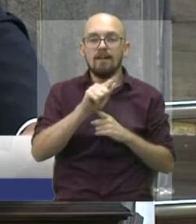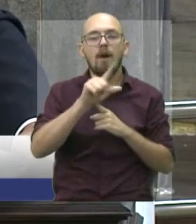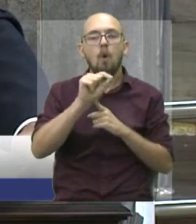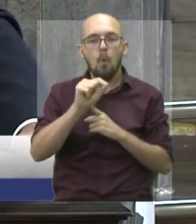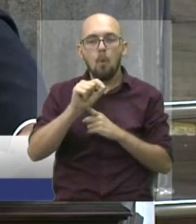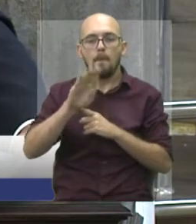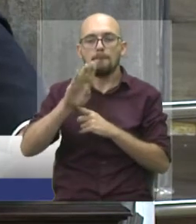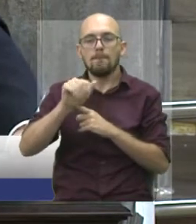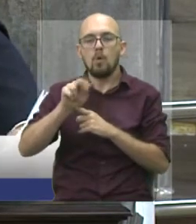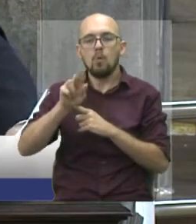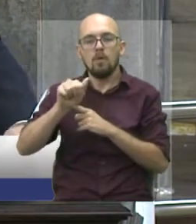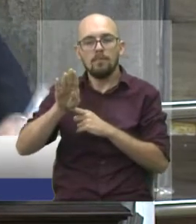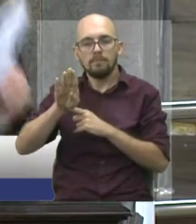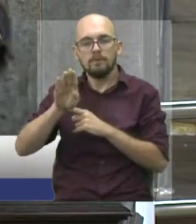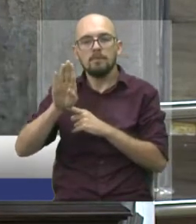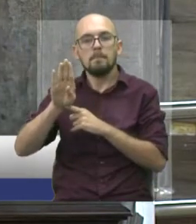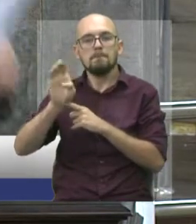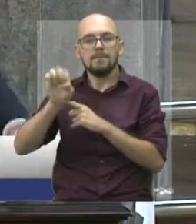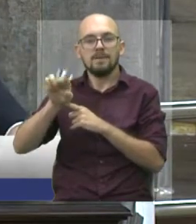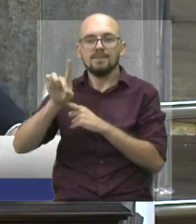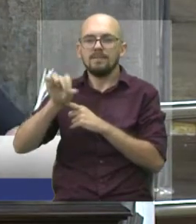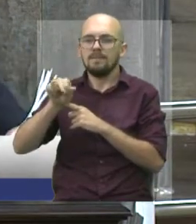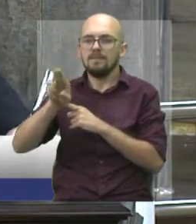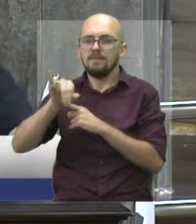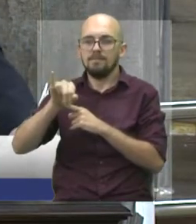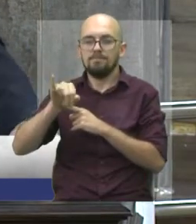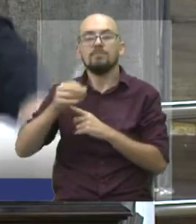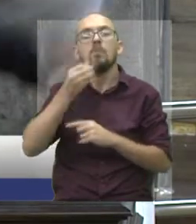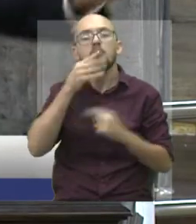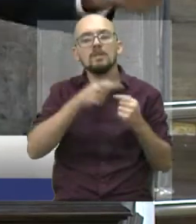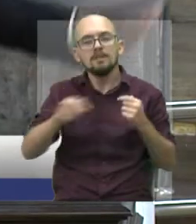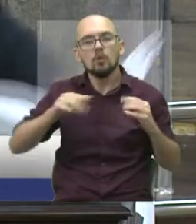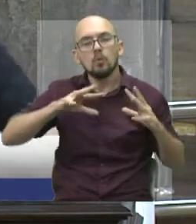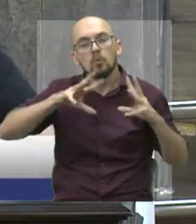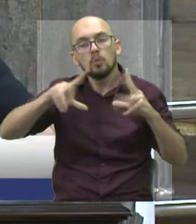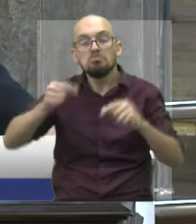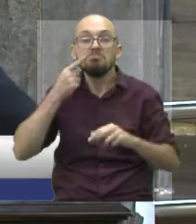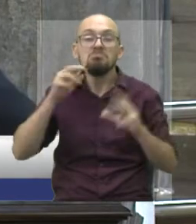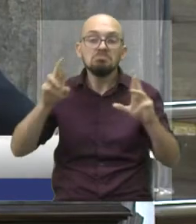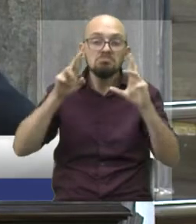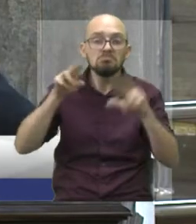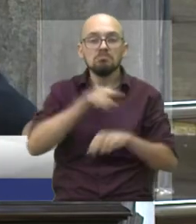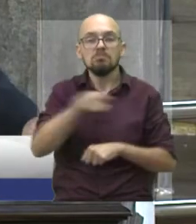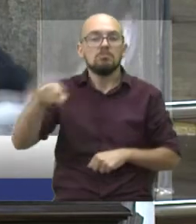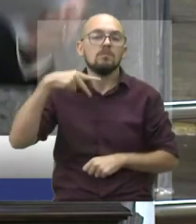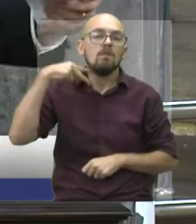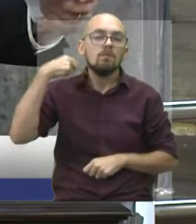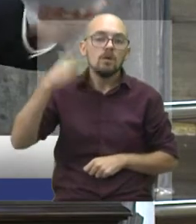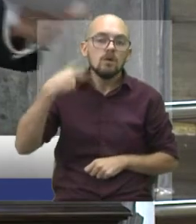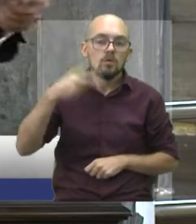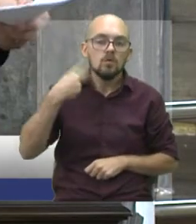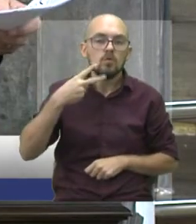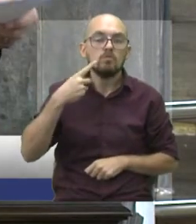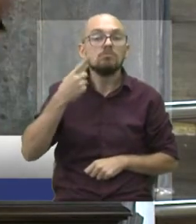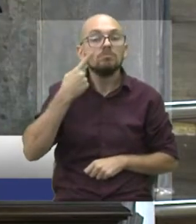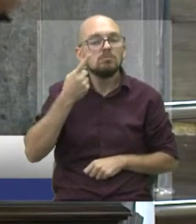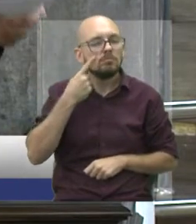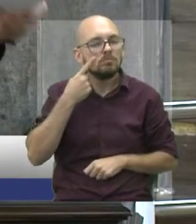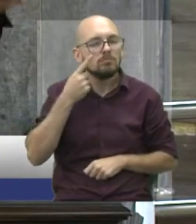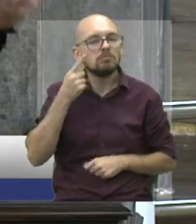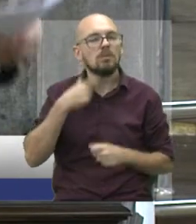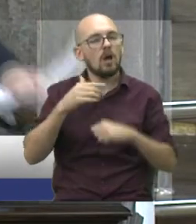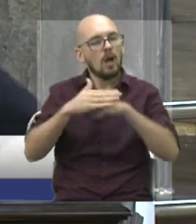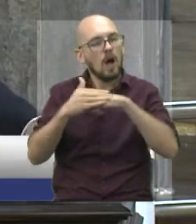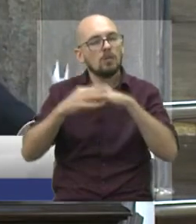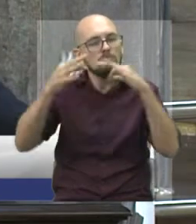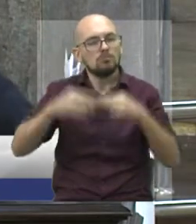Tiago Bauab Bedane. E uma boa semana a todos, e espero que os vereadores vejam com carinho para a